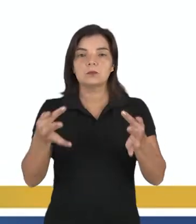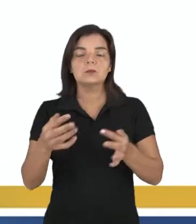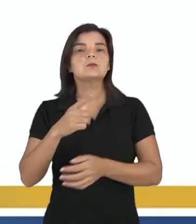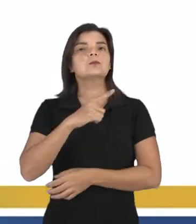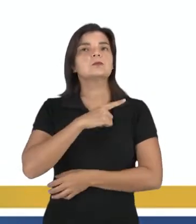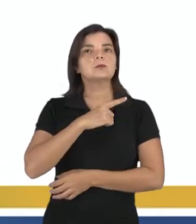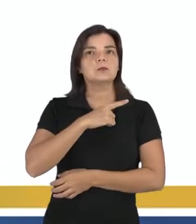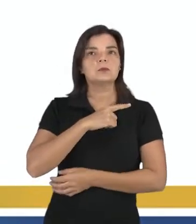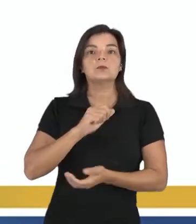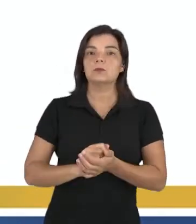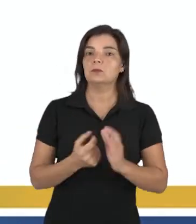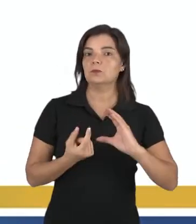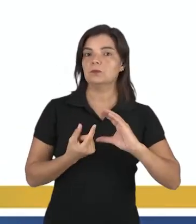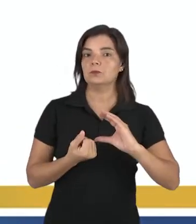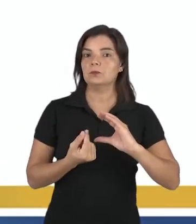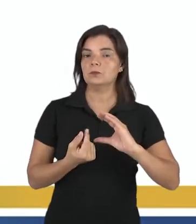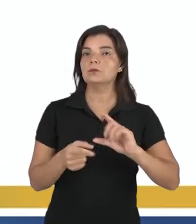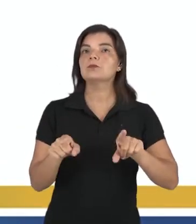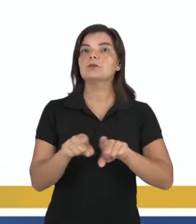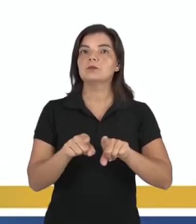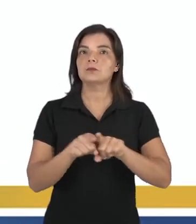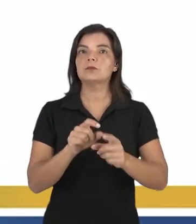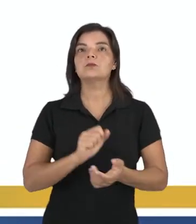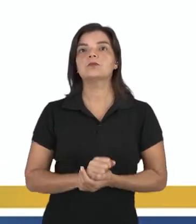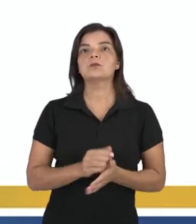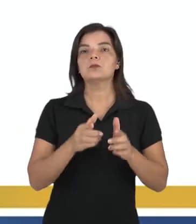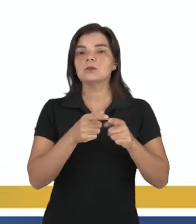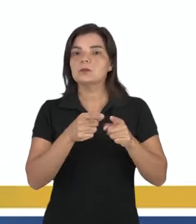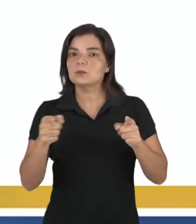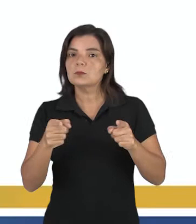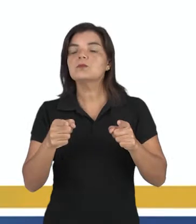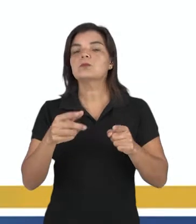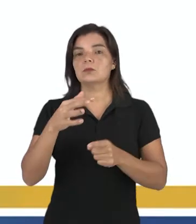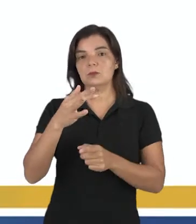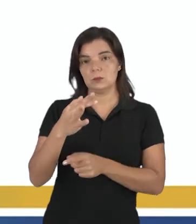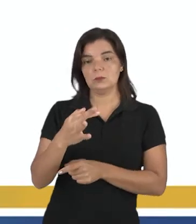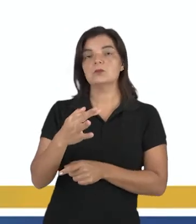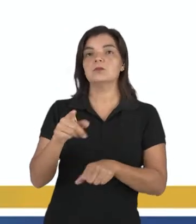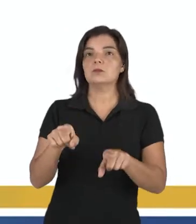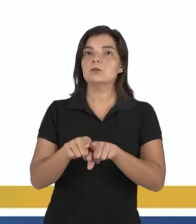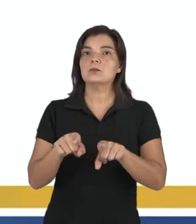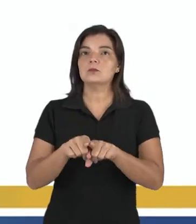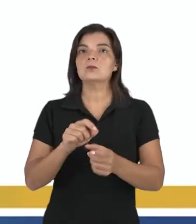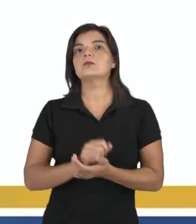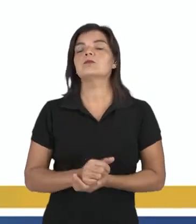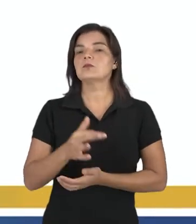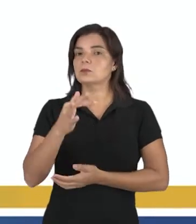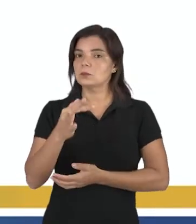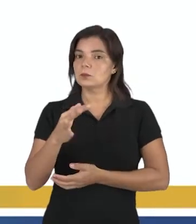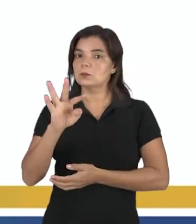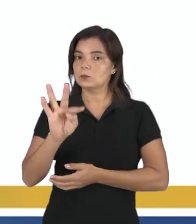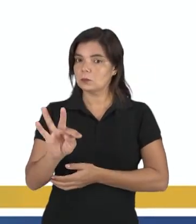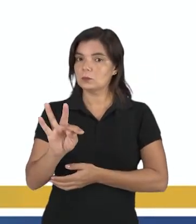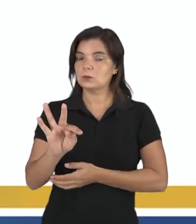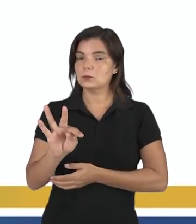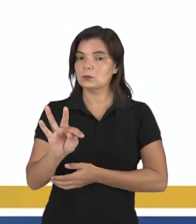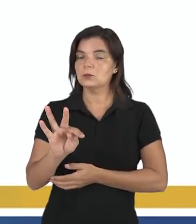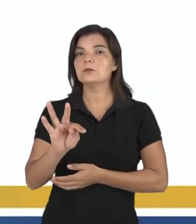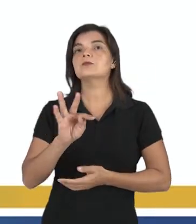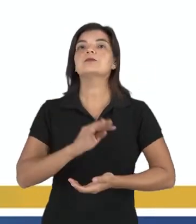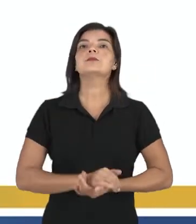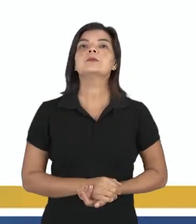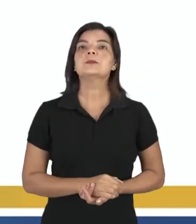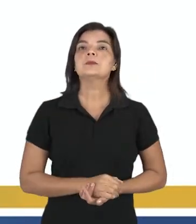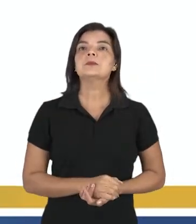nós teremos um capital que será aplicado durante um tempo, e aí esse tempo é dado em unidade de